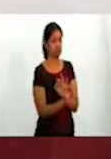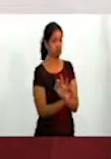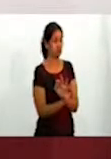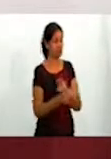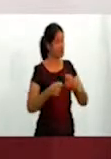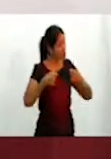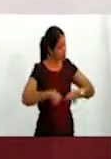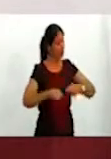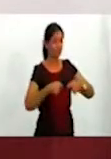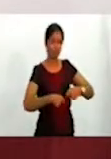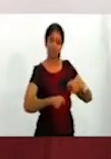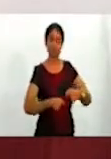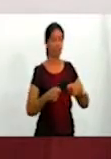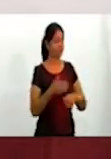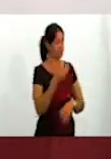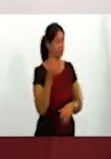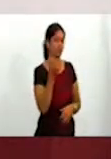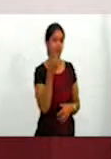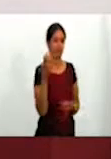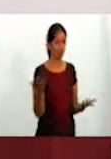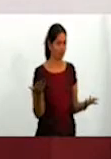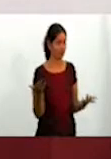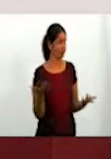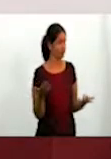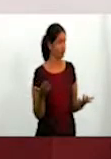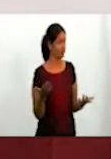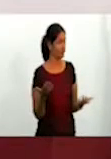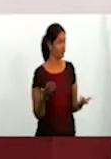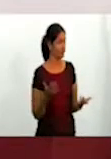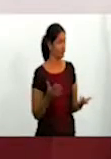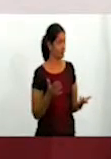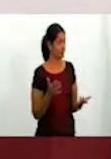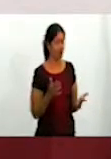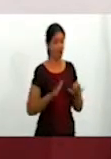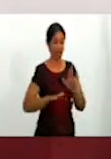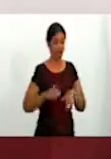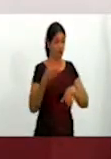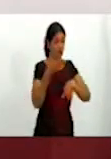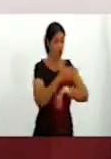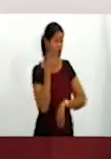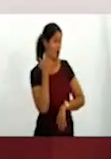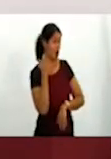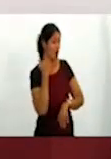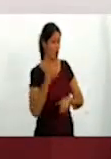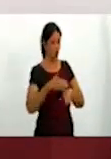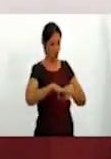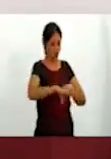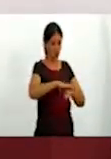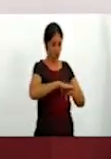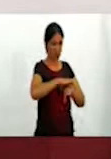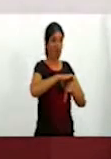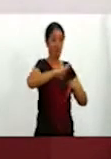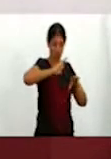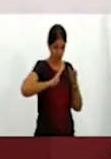recentemente um banco da cidade onde uma pessoa que tinha um sapatão com o soco metal e baixos fizeram